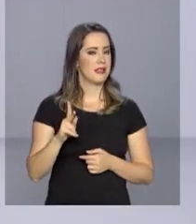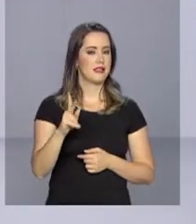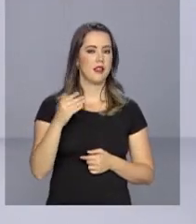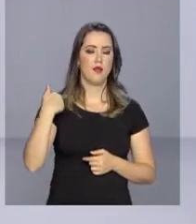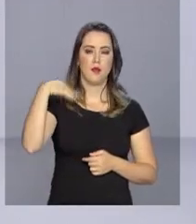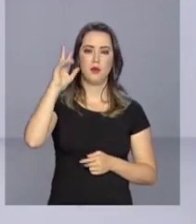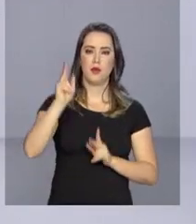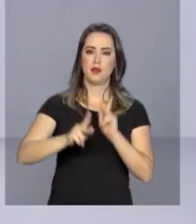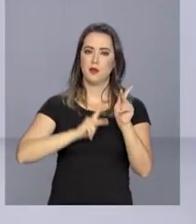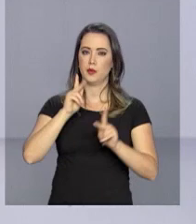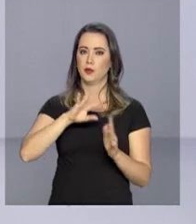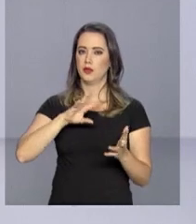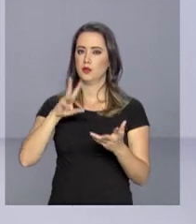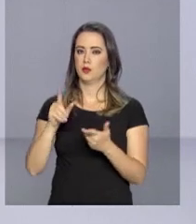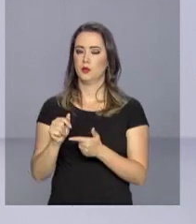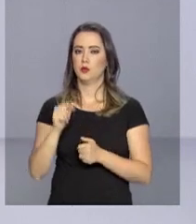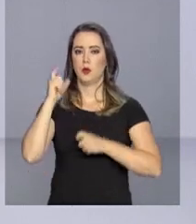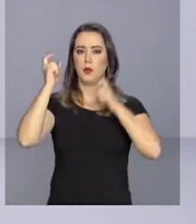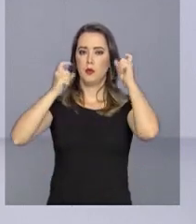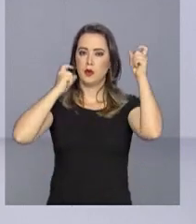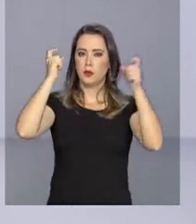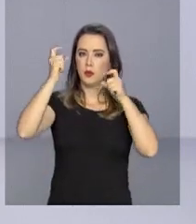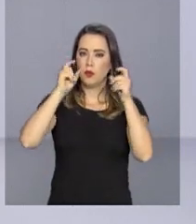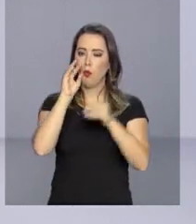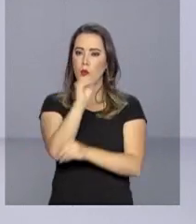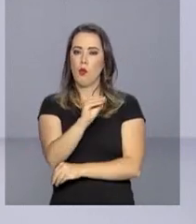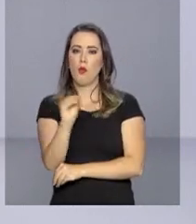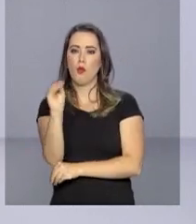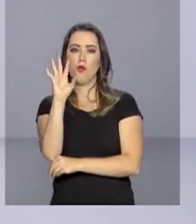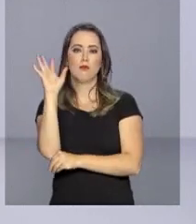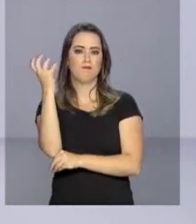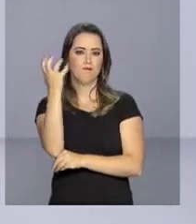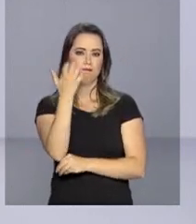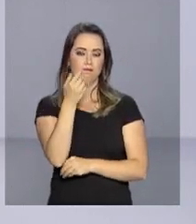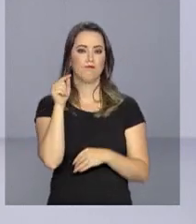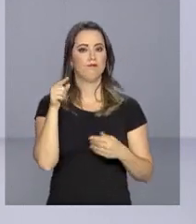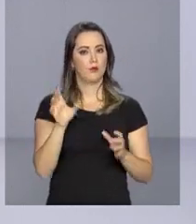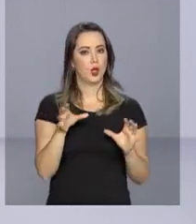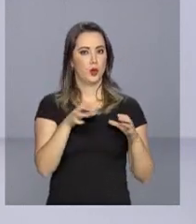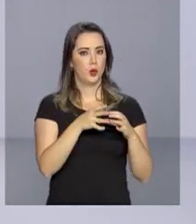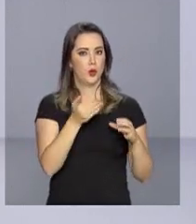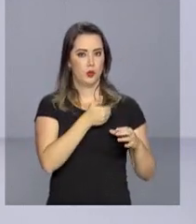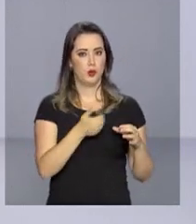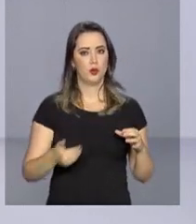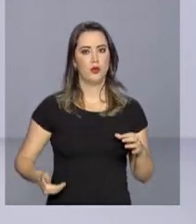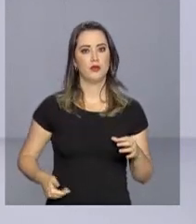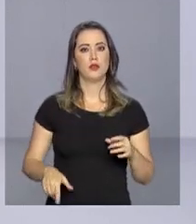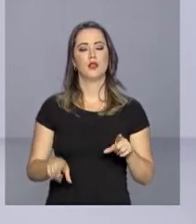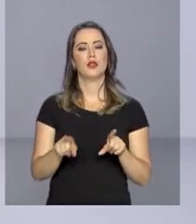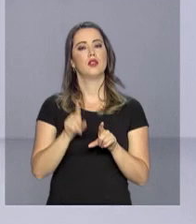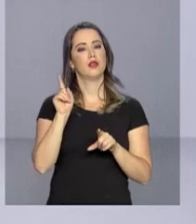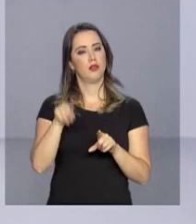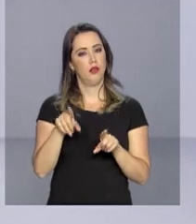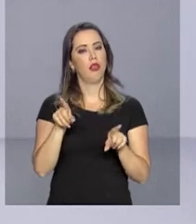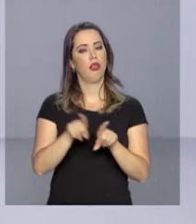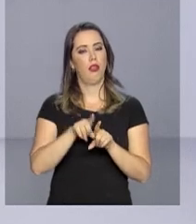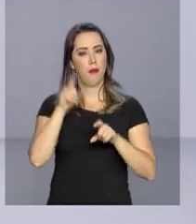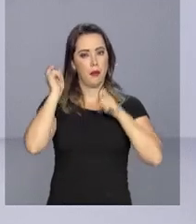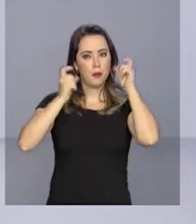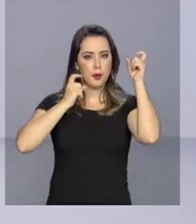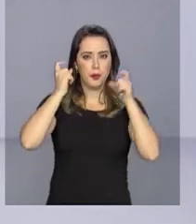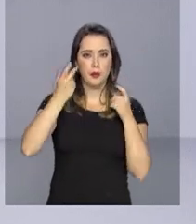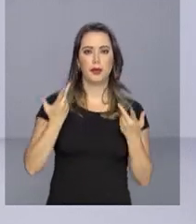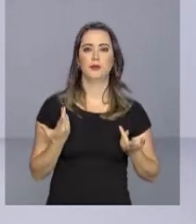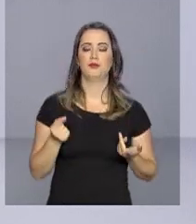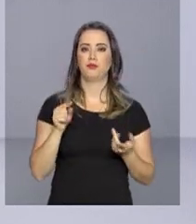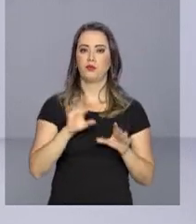mais a população mundial se preocupa com a questão da sustentabilidade. E no setor público brasileiro, não é diferente.